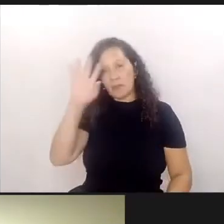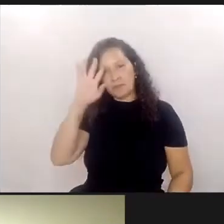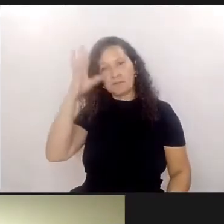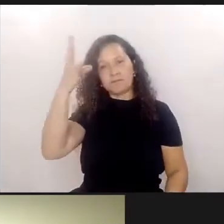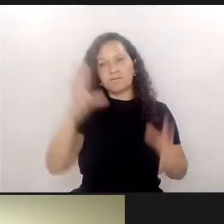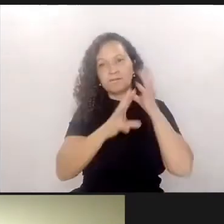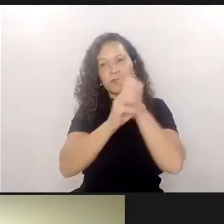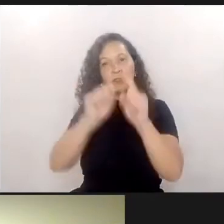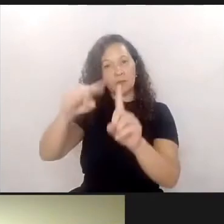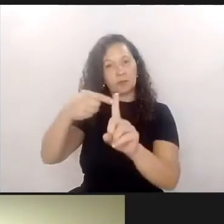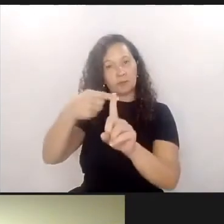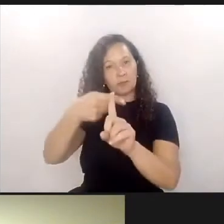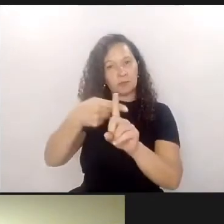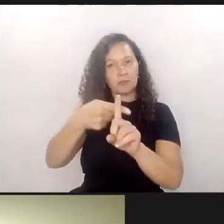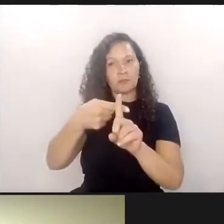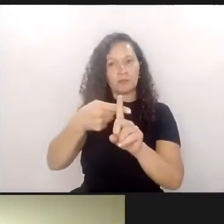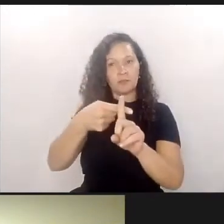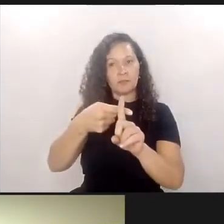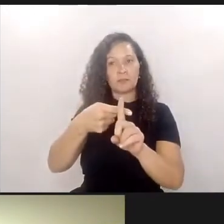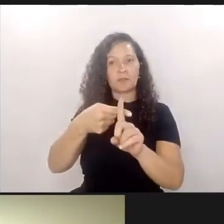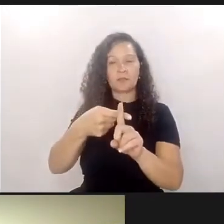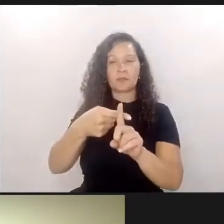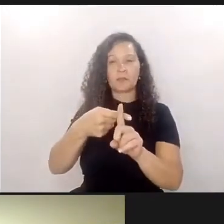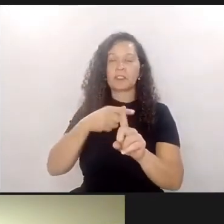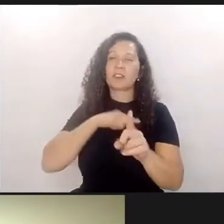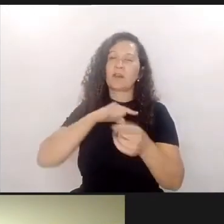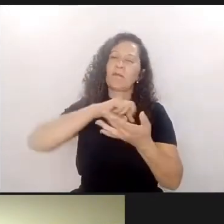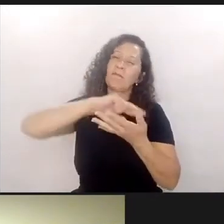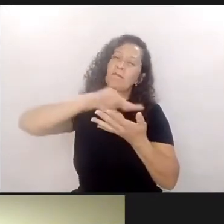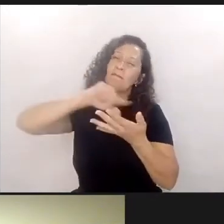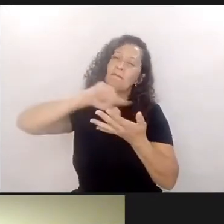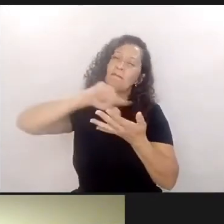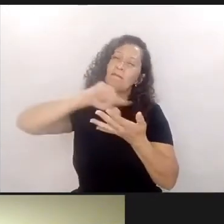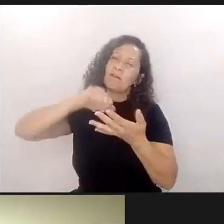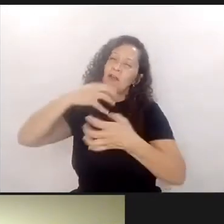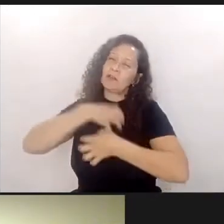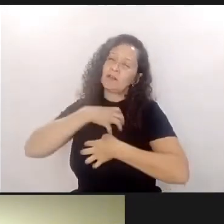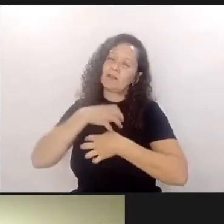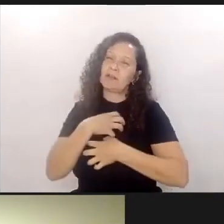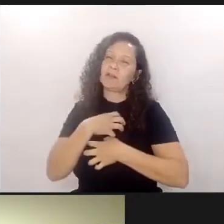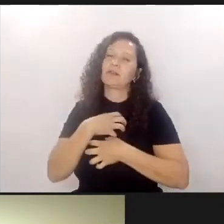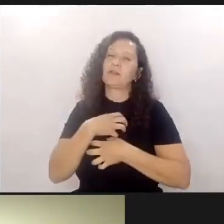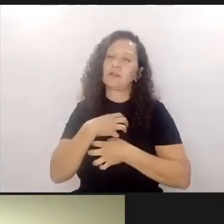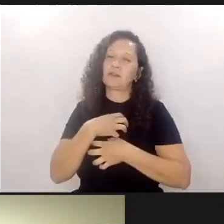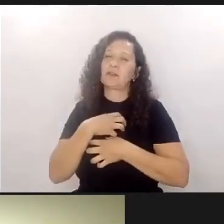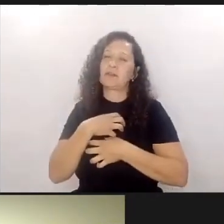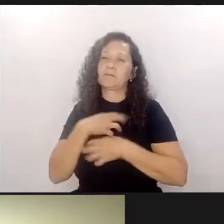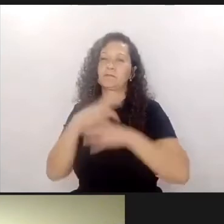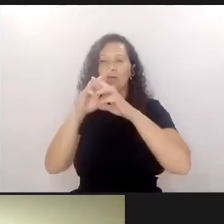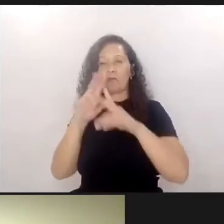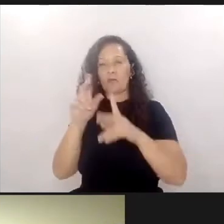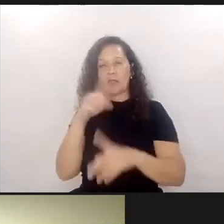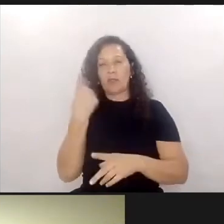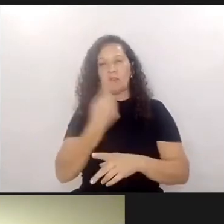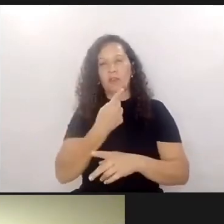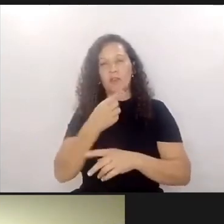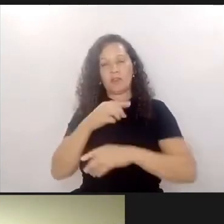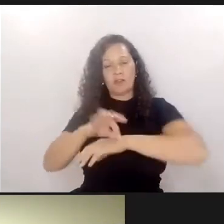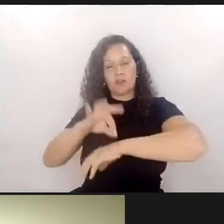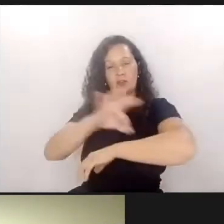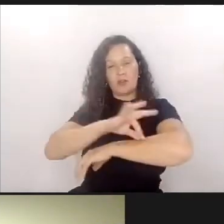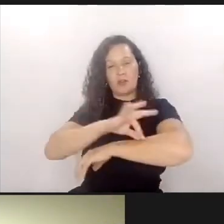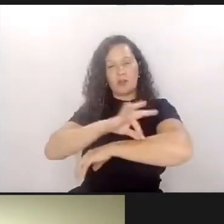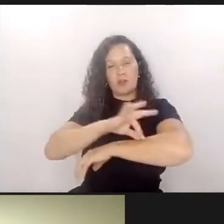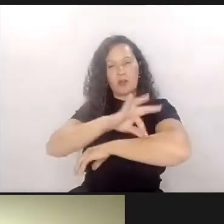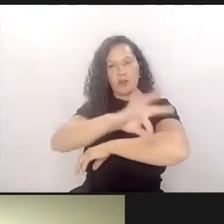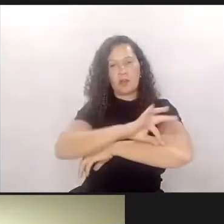Existem diversas maneiras com as quais os arquitetos se engajaram com a escala do mundo, ou com o mundo como